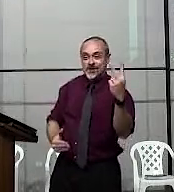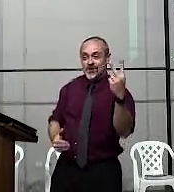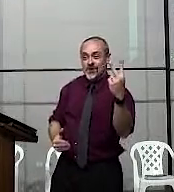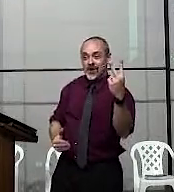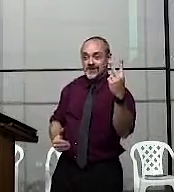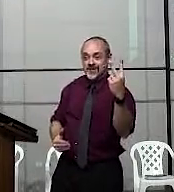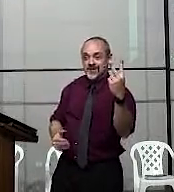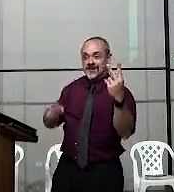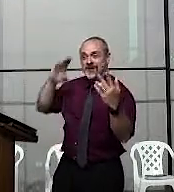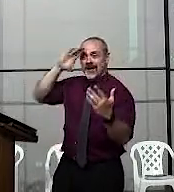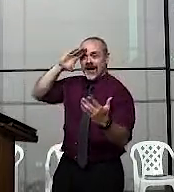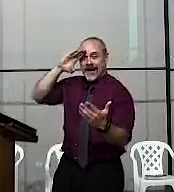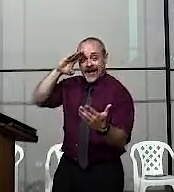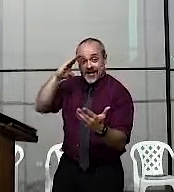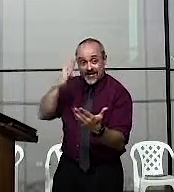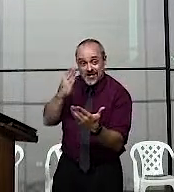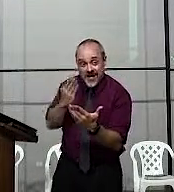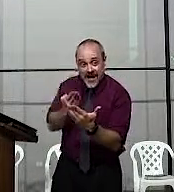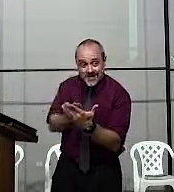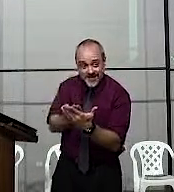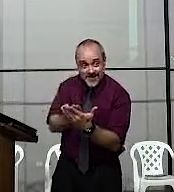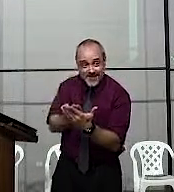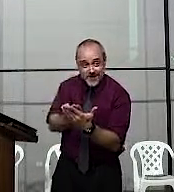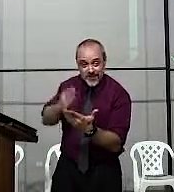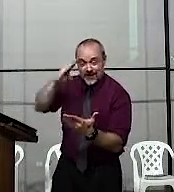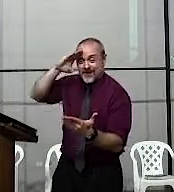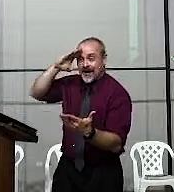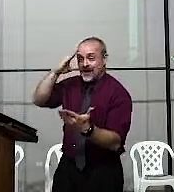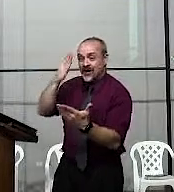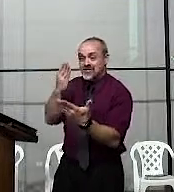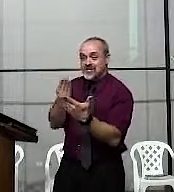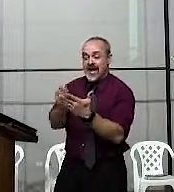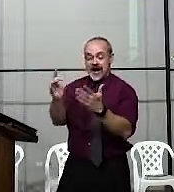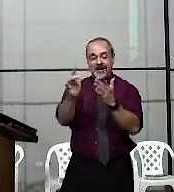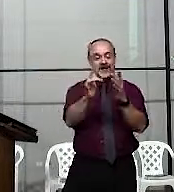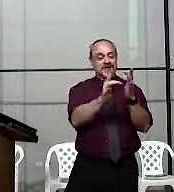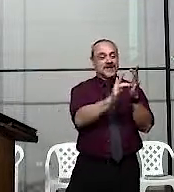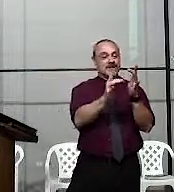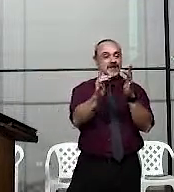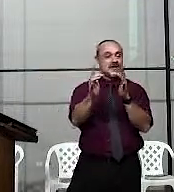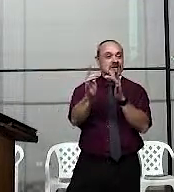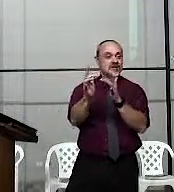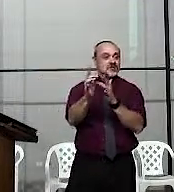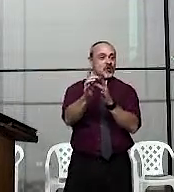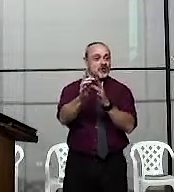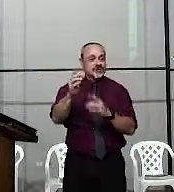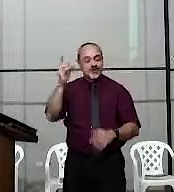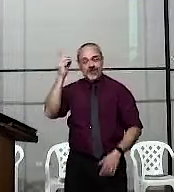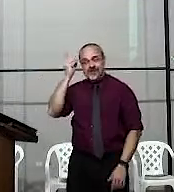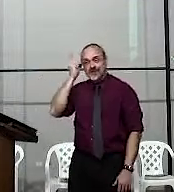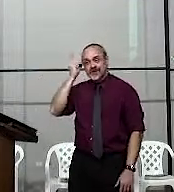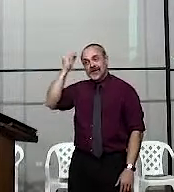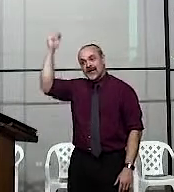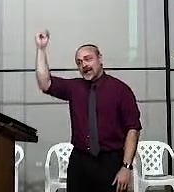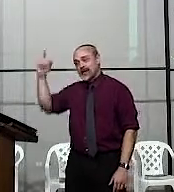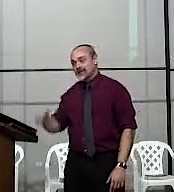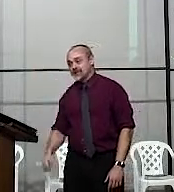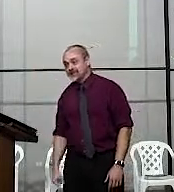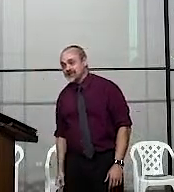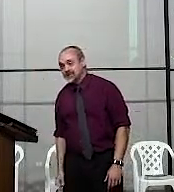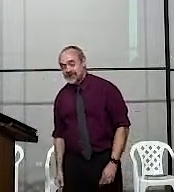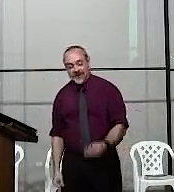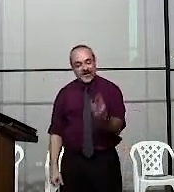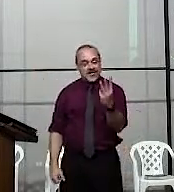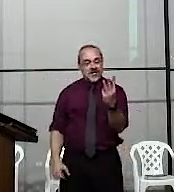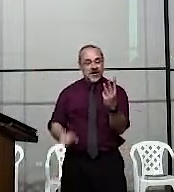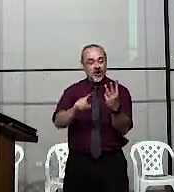A segunda coisa é acreditar. Sinaliza comigo. Acreditar que Jesus é